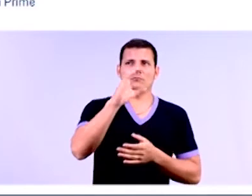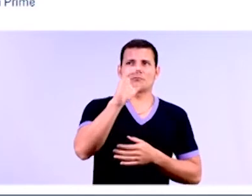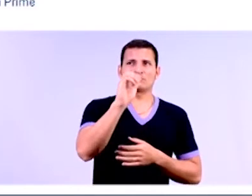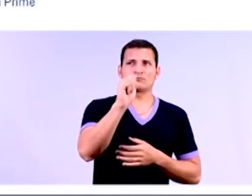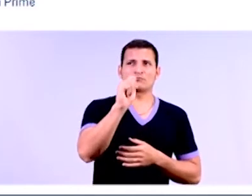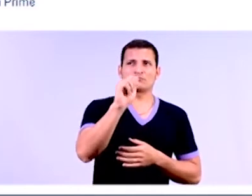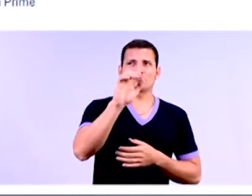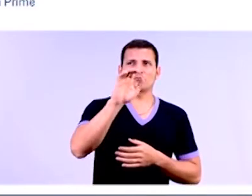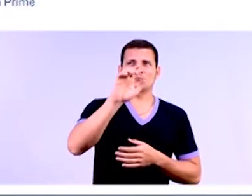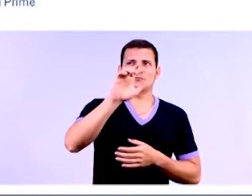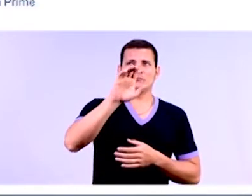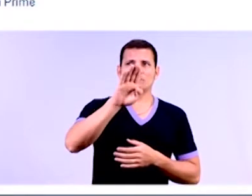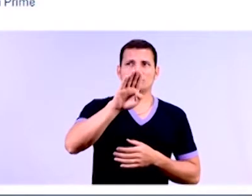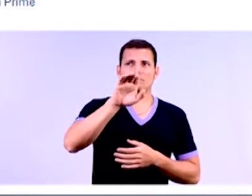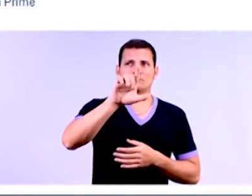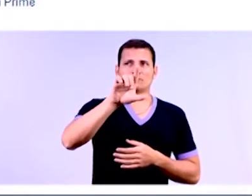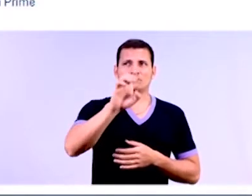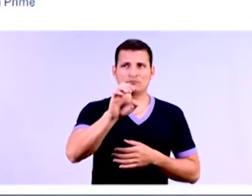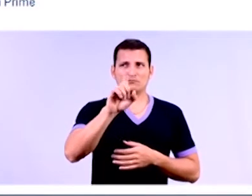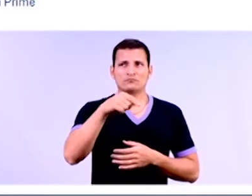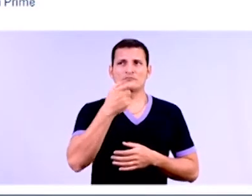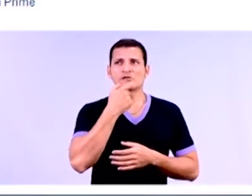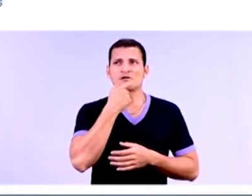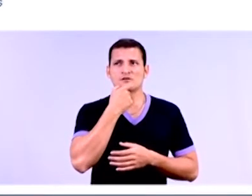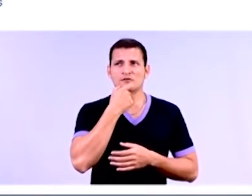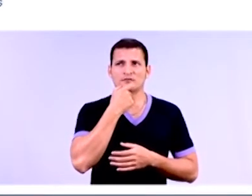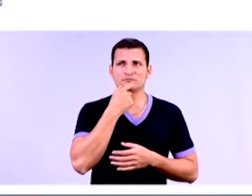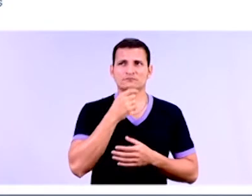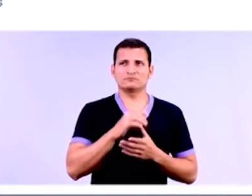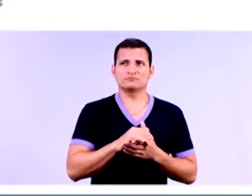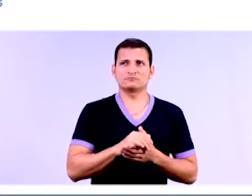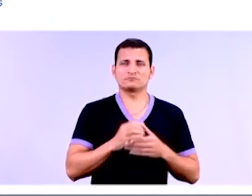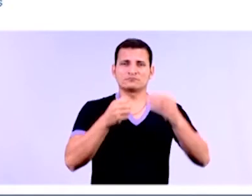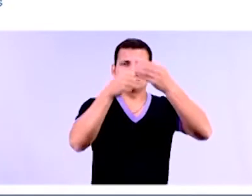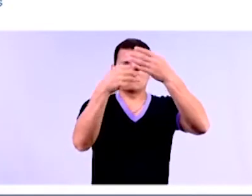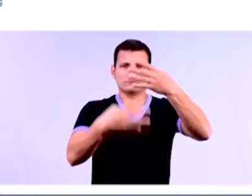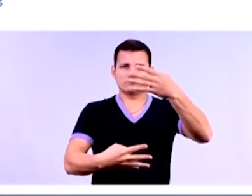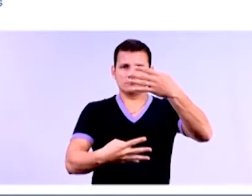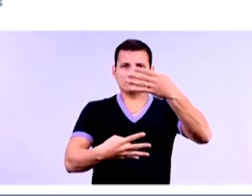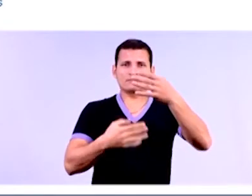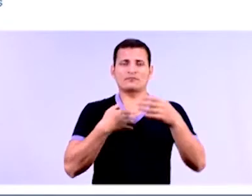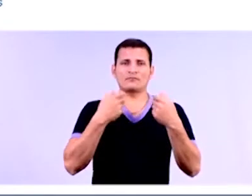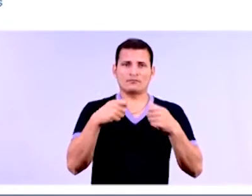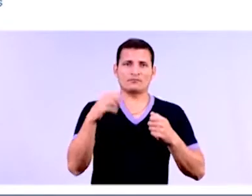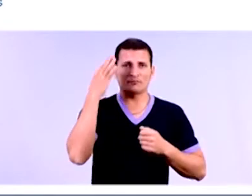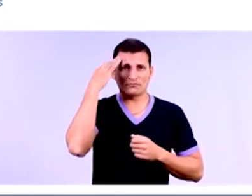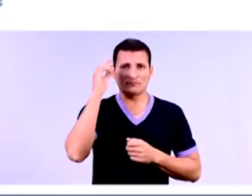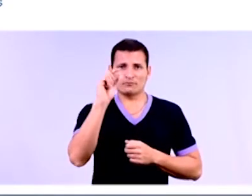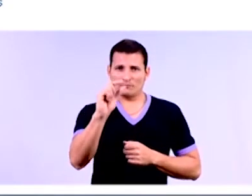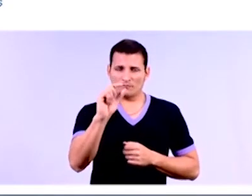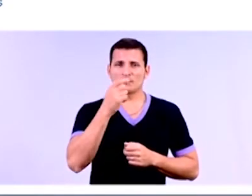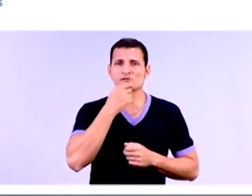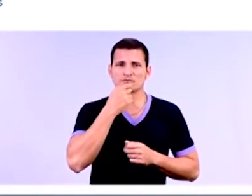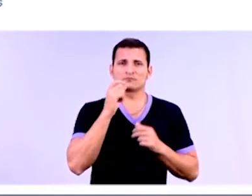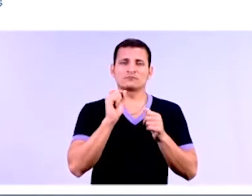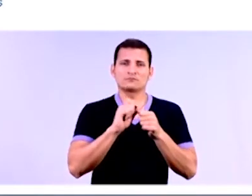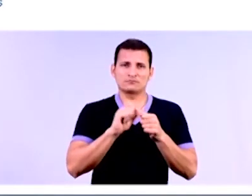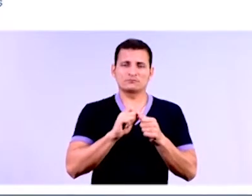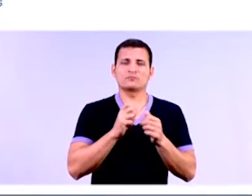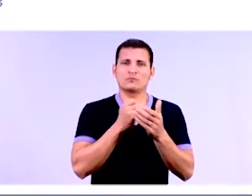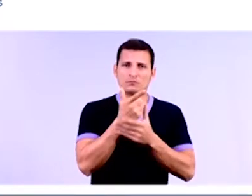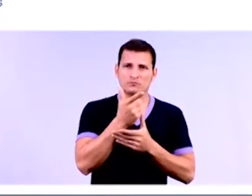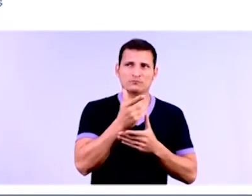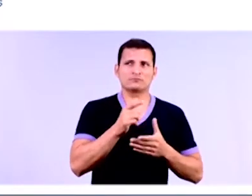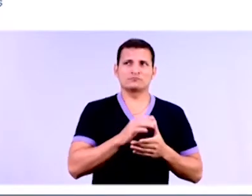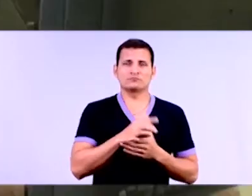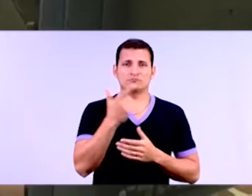HDMI. Aí vai me mostrar aí resultados, né? Eu preciso saber um pouquinho do inglês para fazer essas consultas.